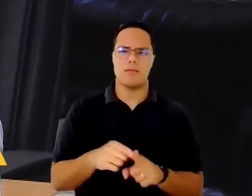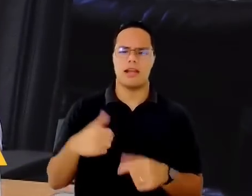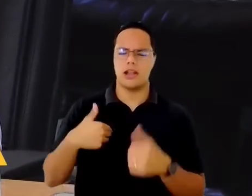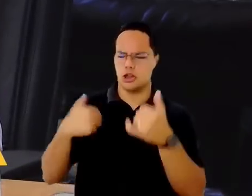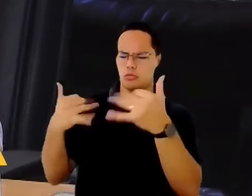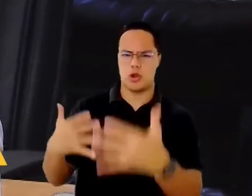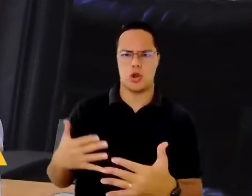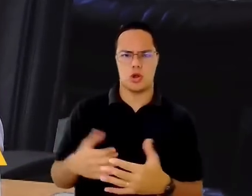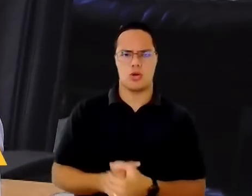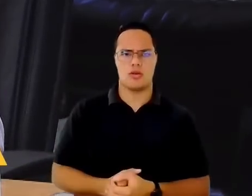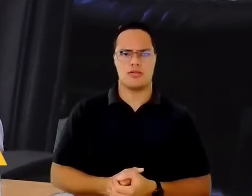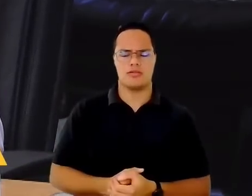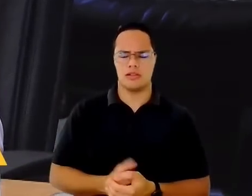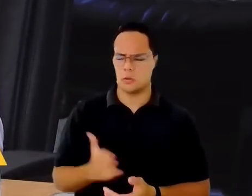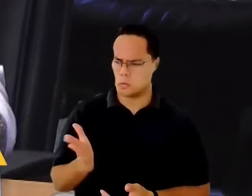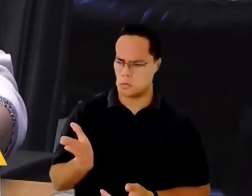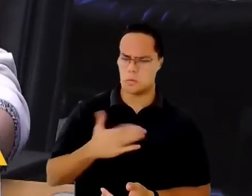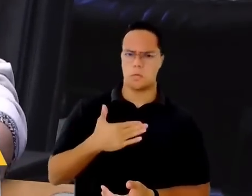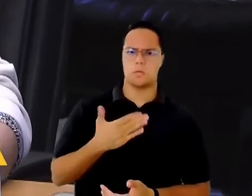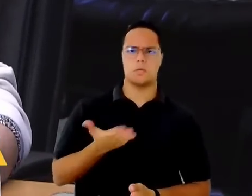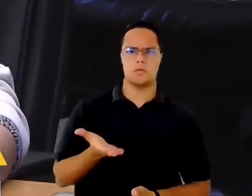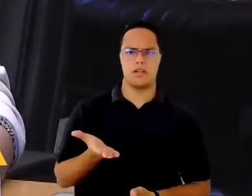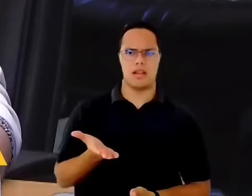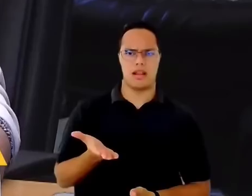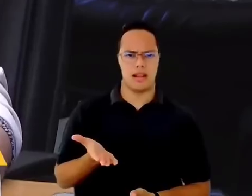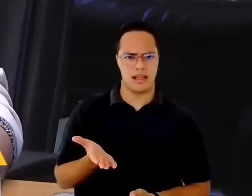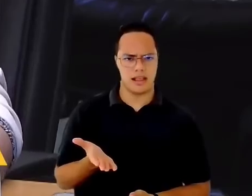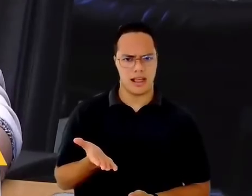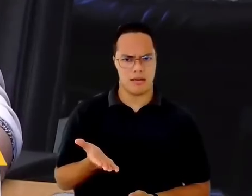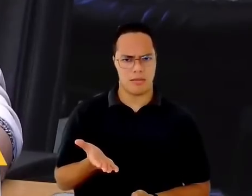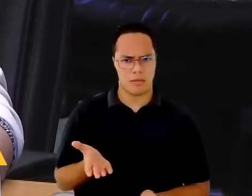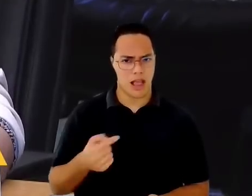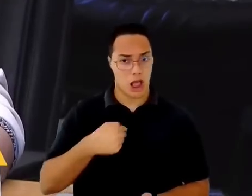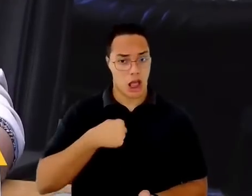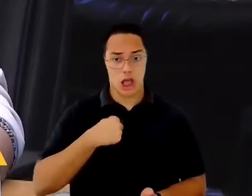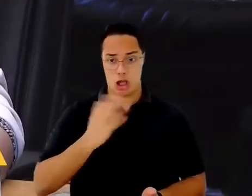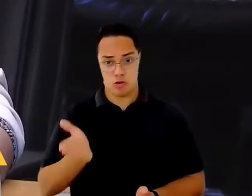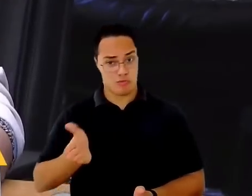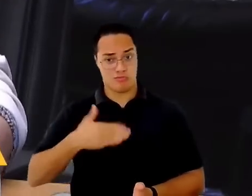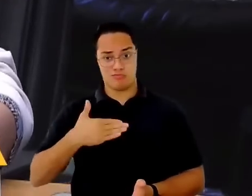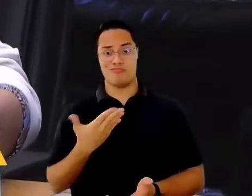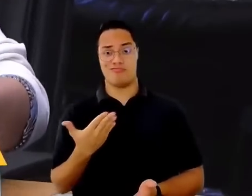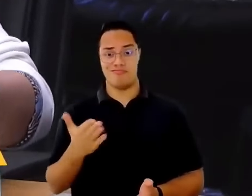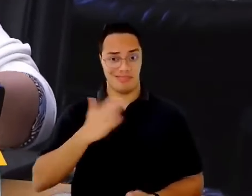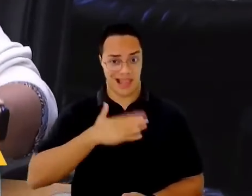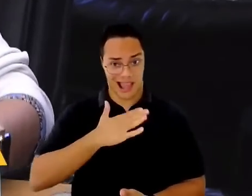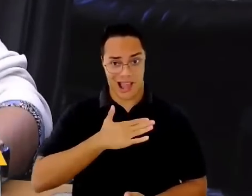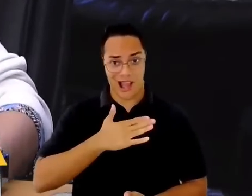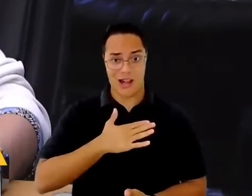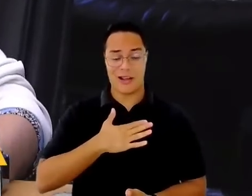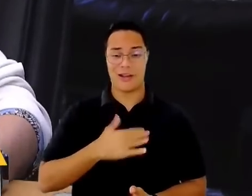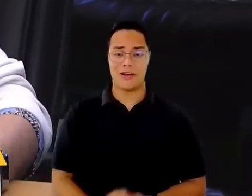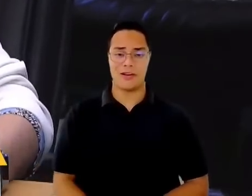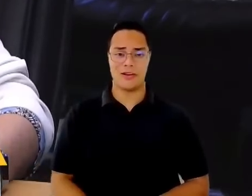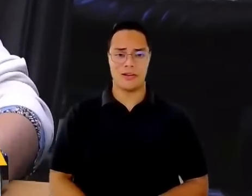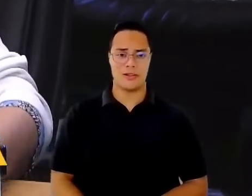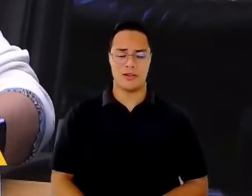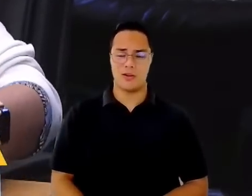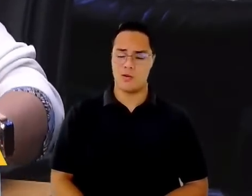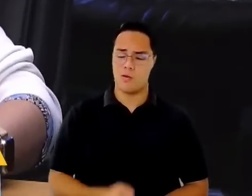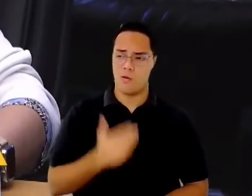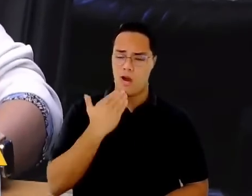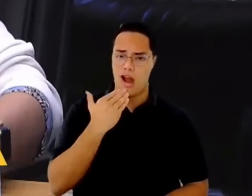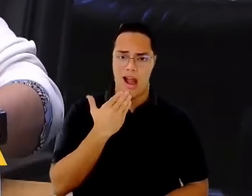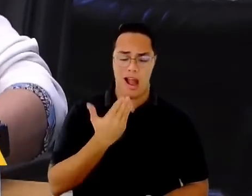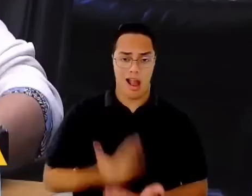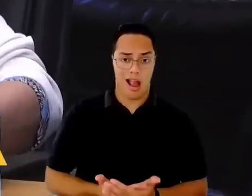perplexo eu é que estou perplexa com as coisas que eu estou ouvindo aqui eu que estou perplexa com atitude